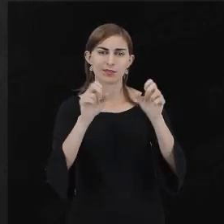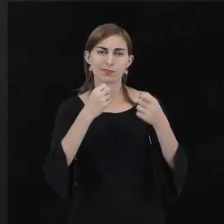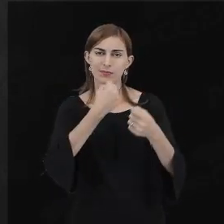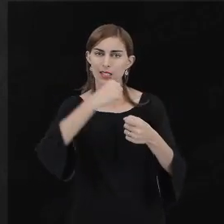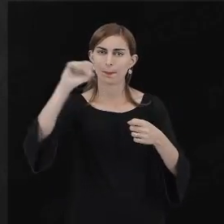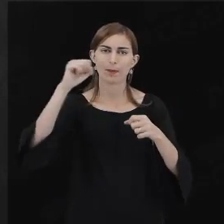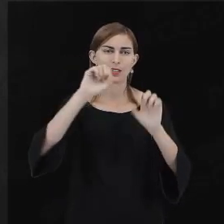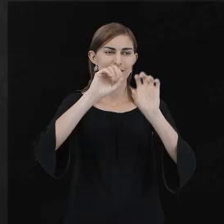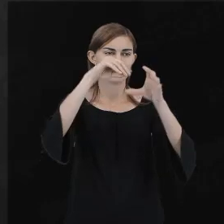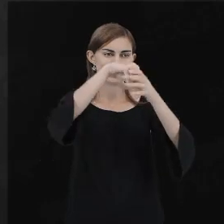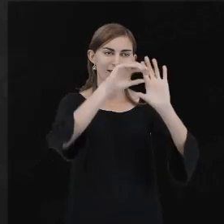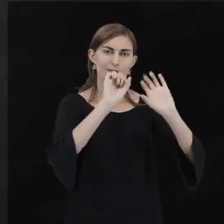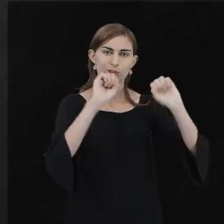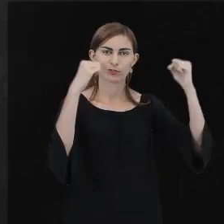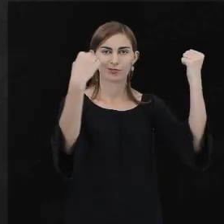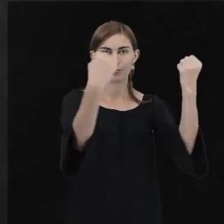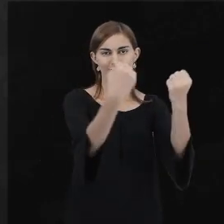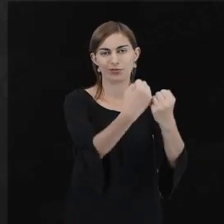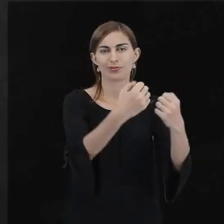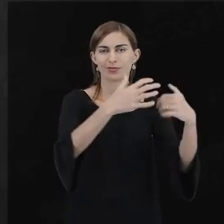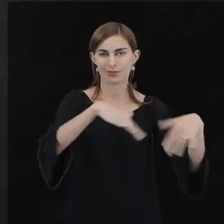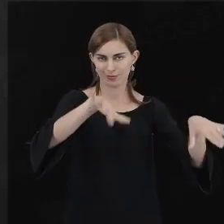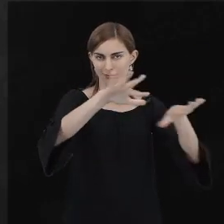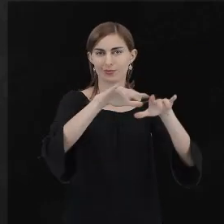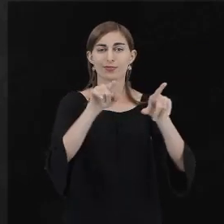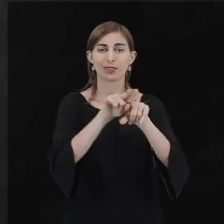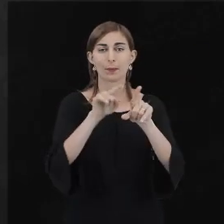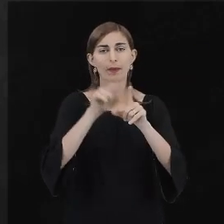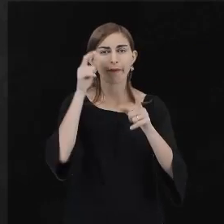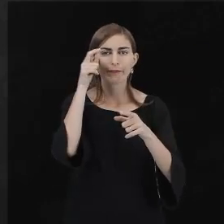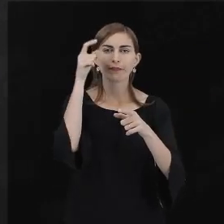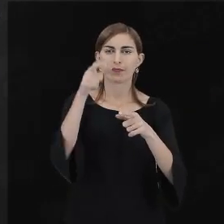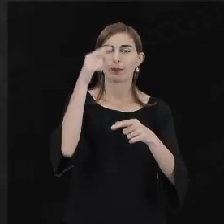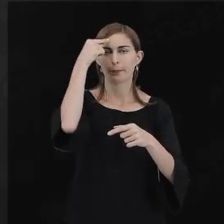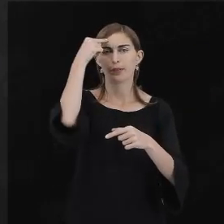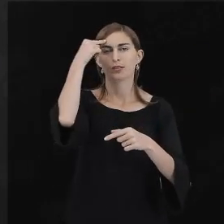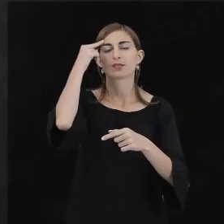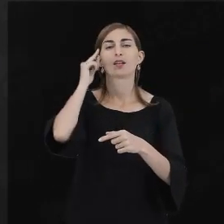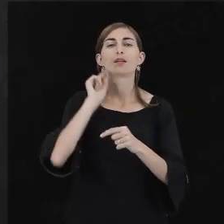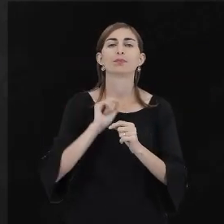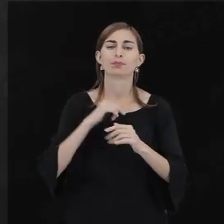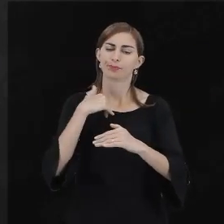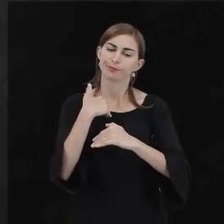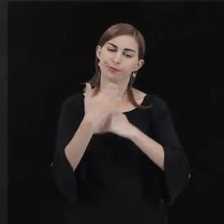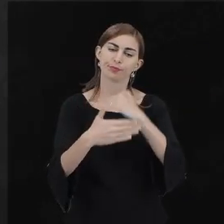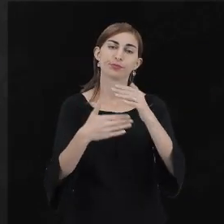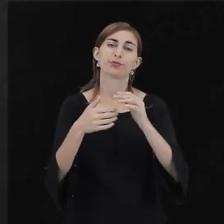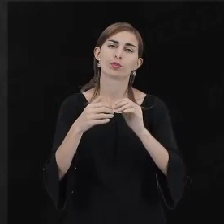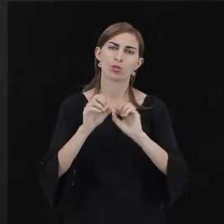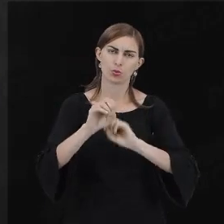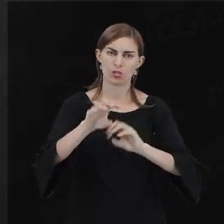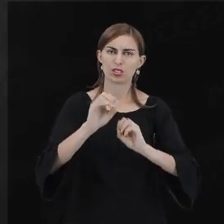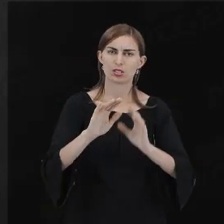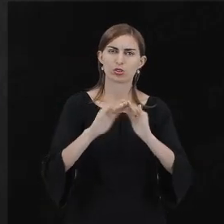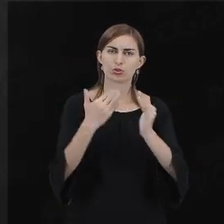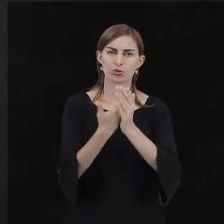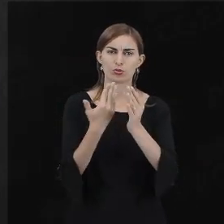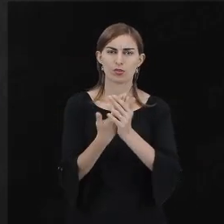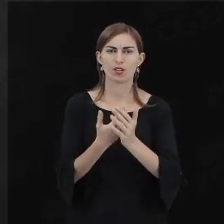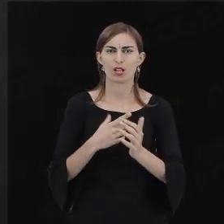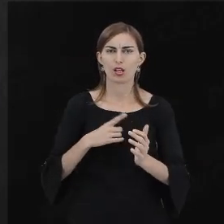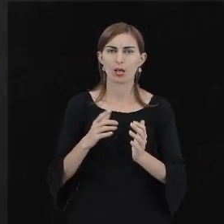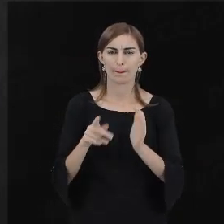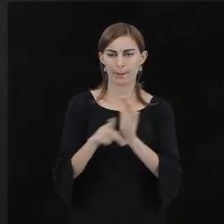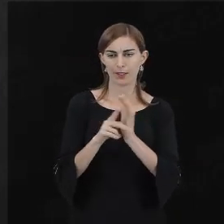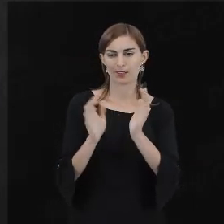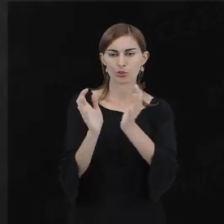da sociedade, né? E aí é interessante a gente pensar que por muito tempo a educação escolar ela era restrita a pequenos